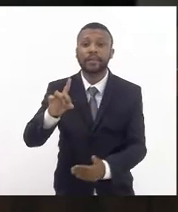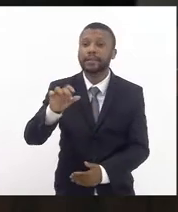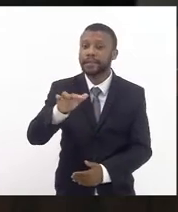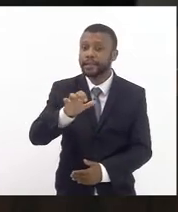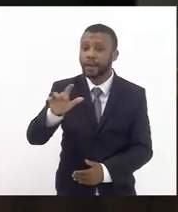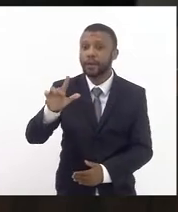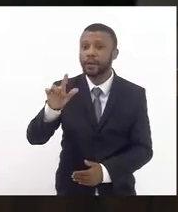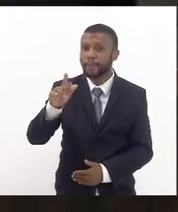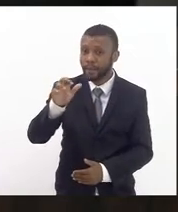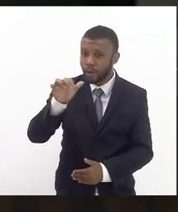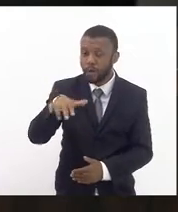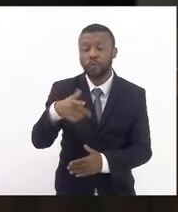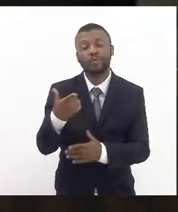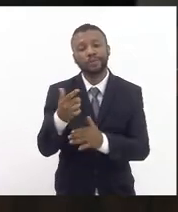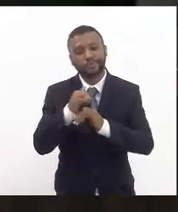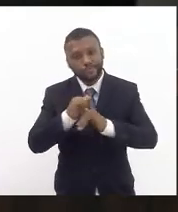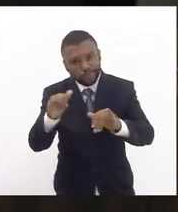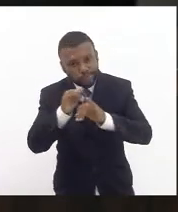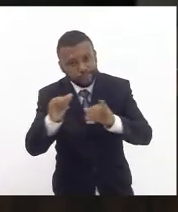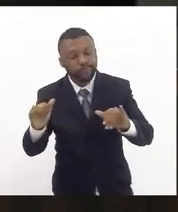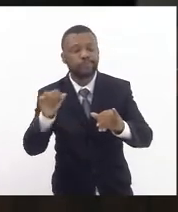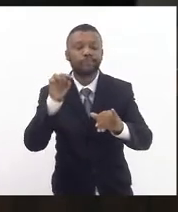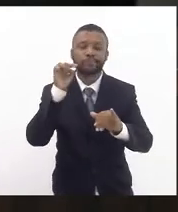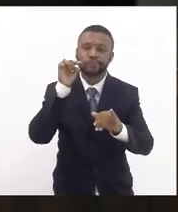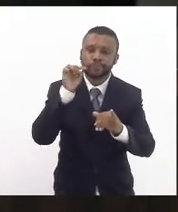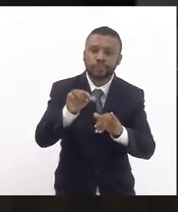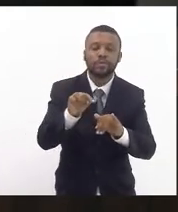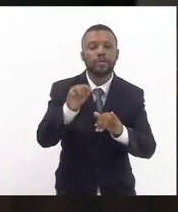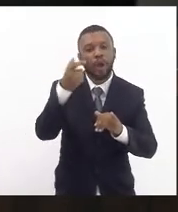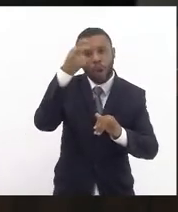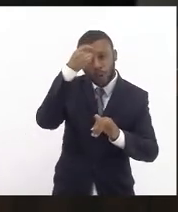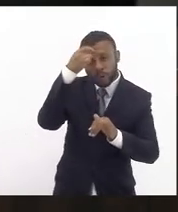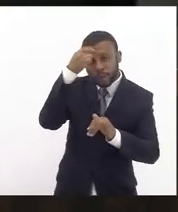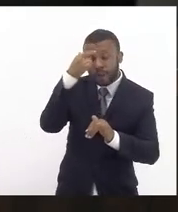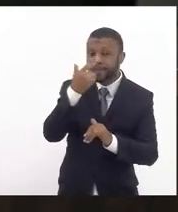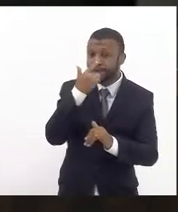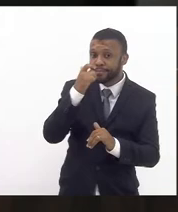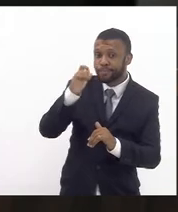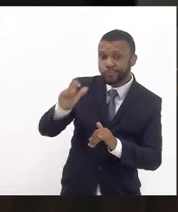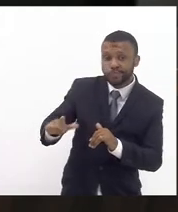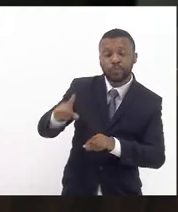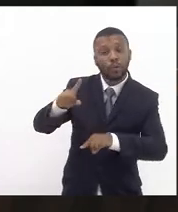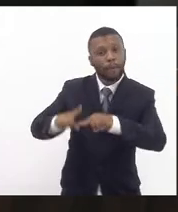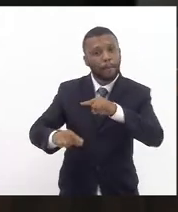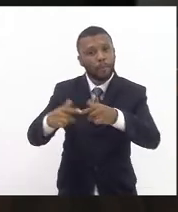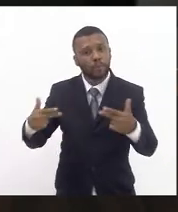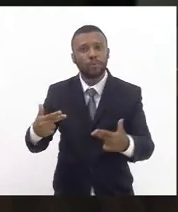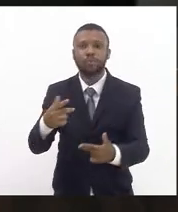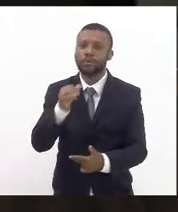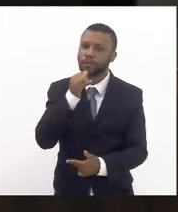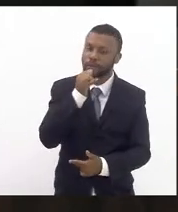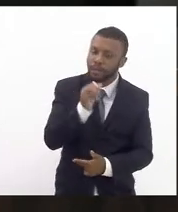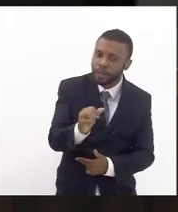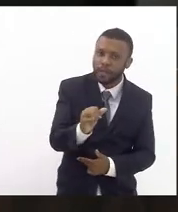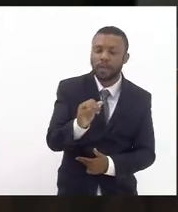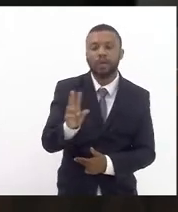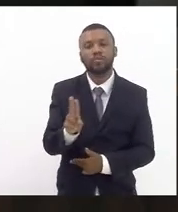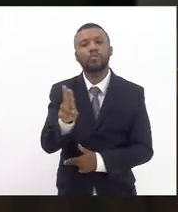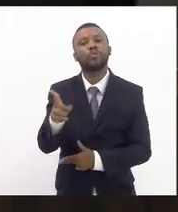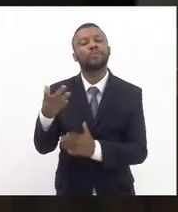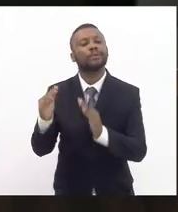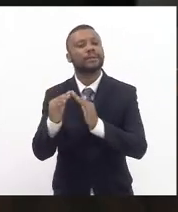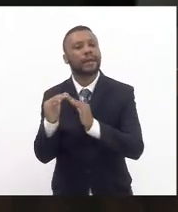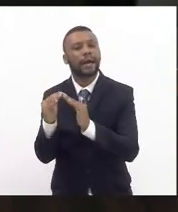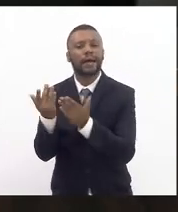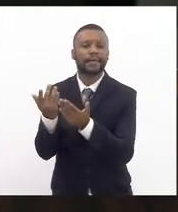institui a campanha estadual de conscientização para o descarte correto do produto eletroeletrônico de uso doméstico e seus componentes.